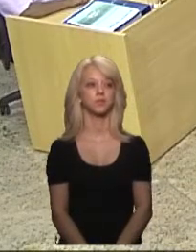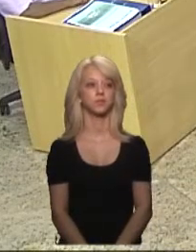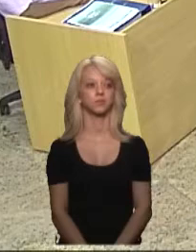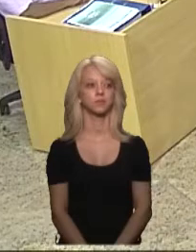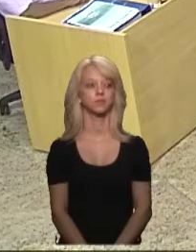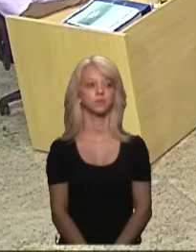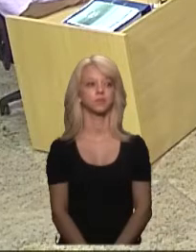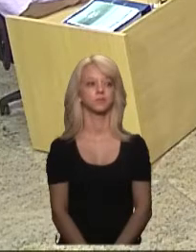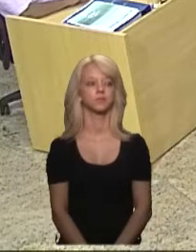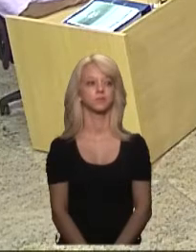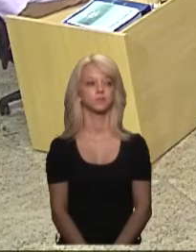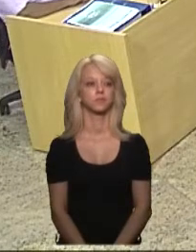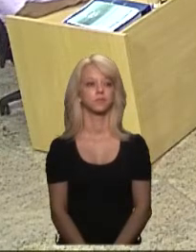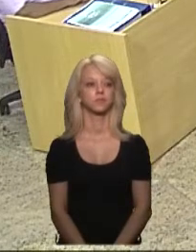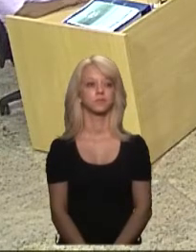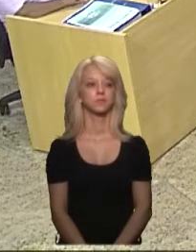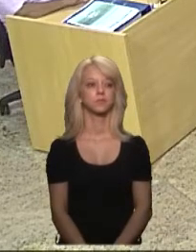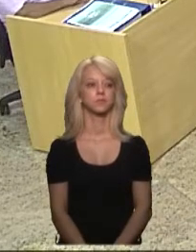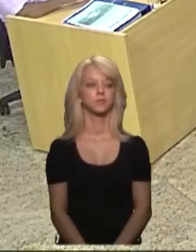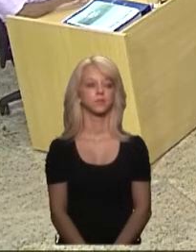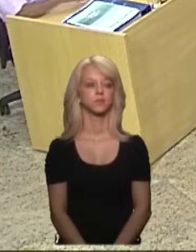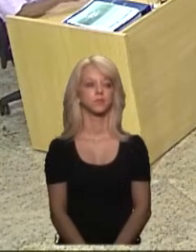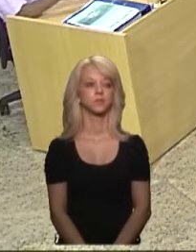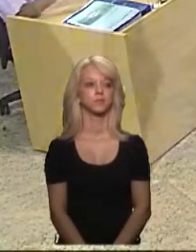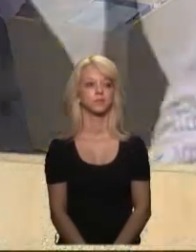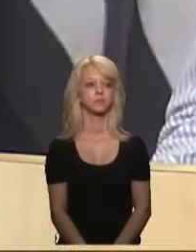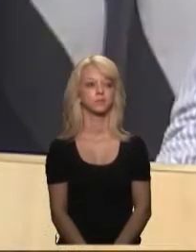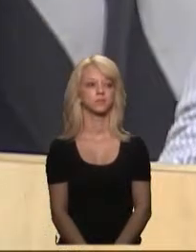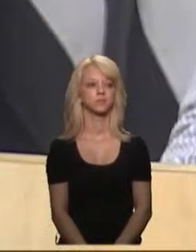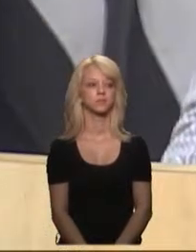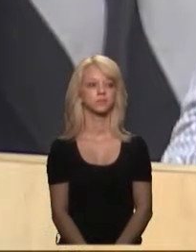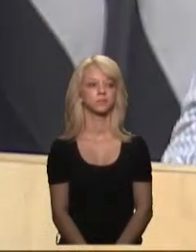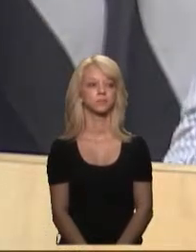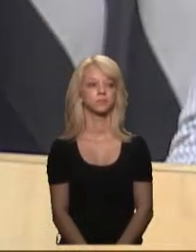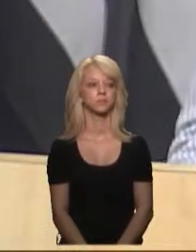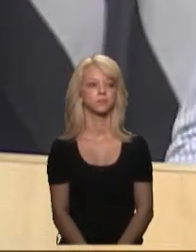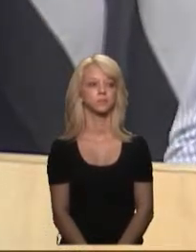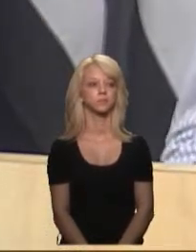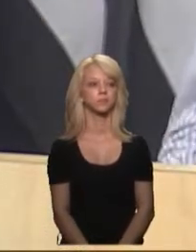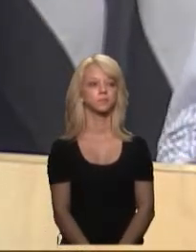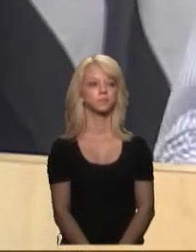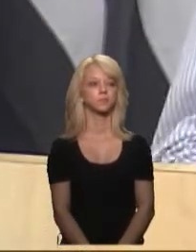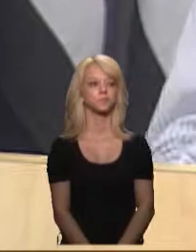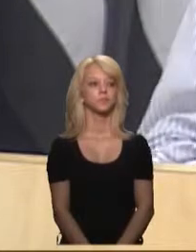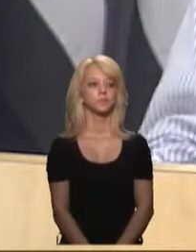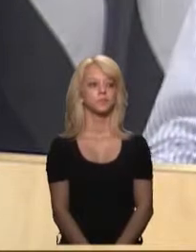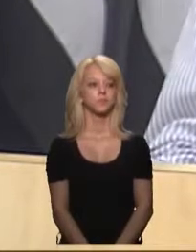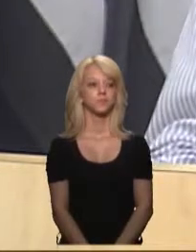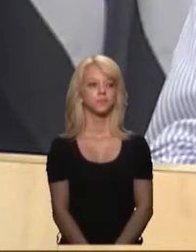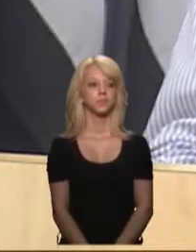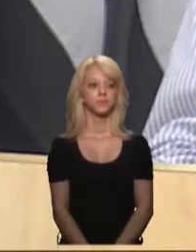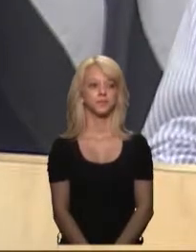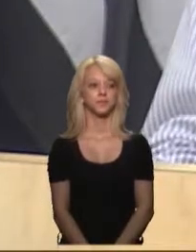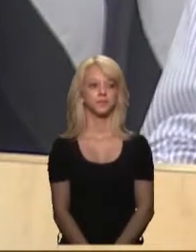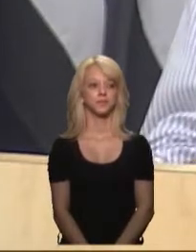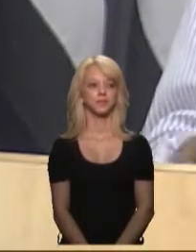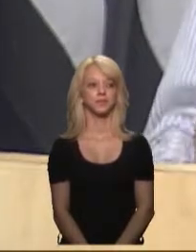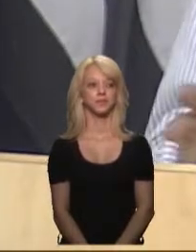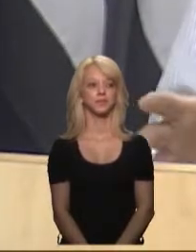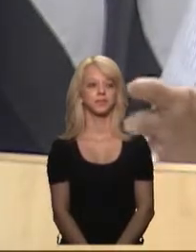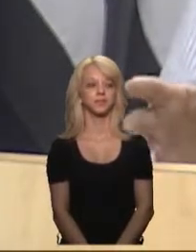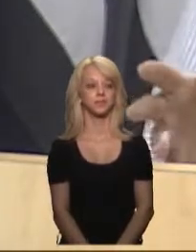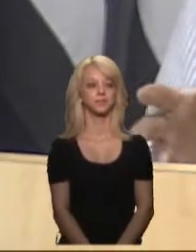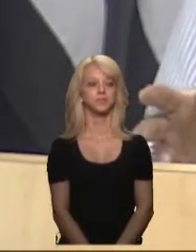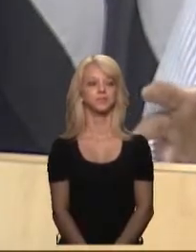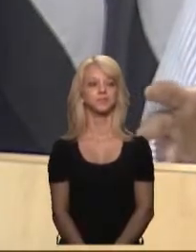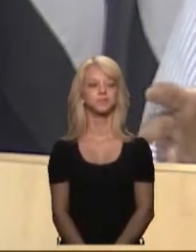Senhor presidente, digna mesa, nobres pares, aqueles que nos acompanham através da TV